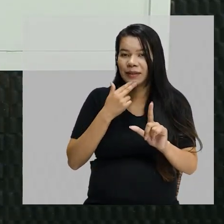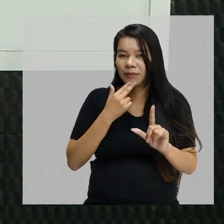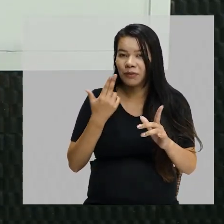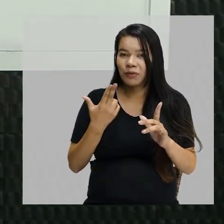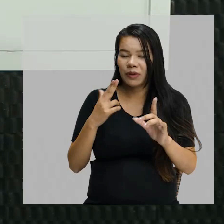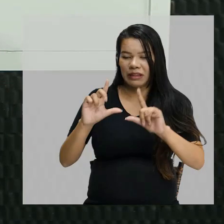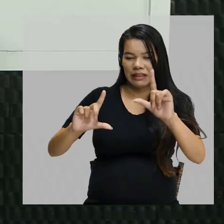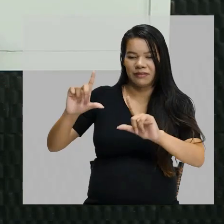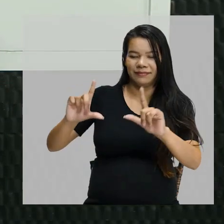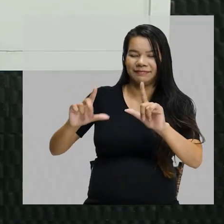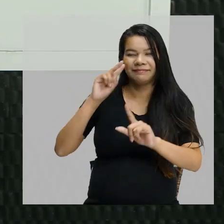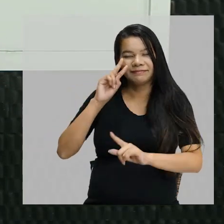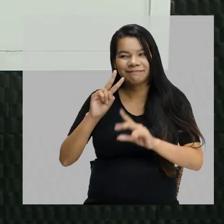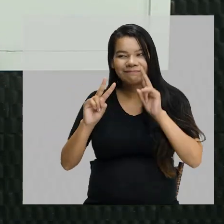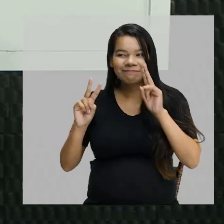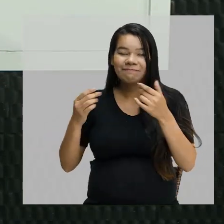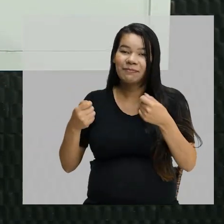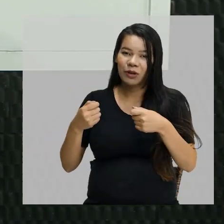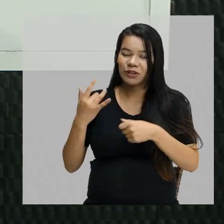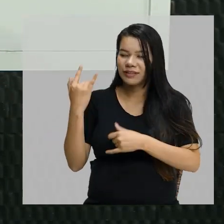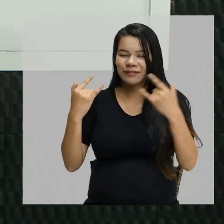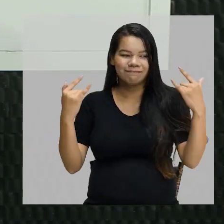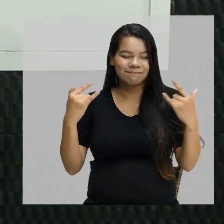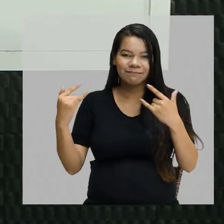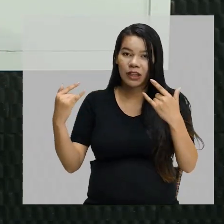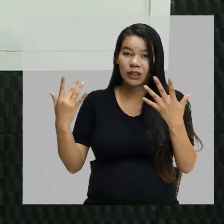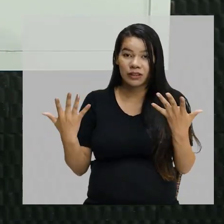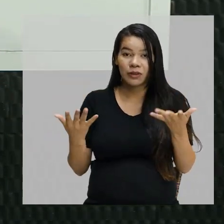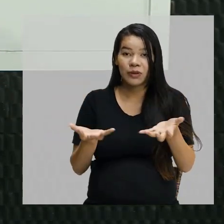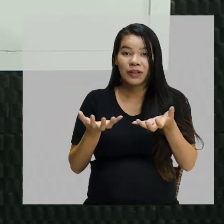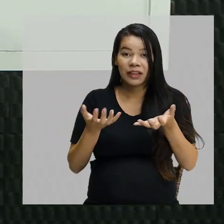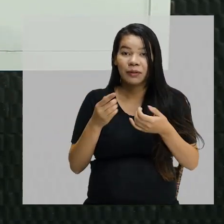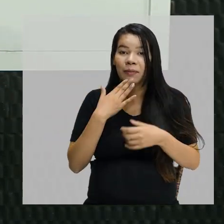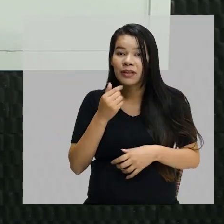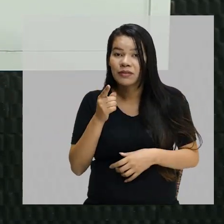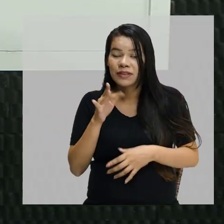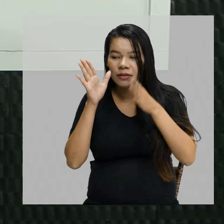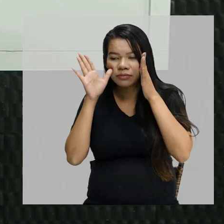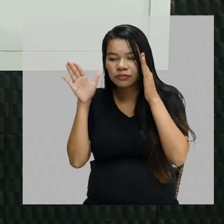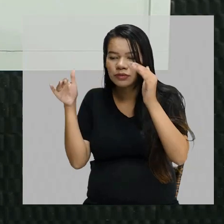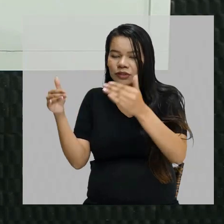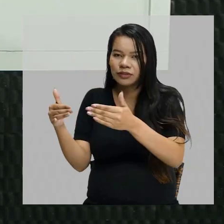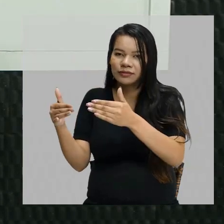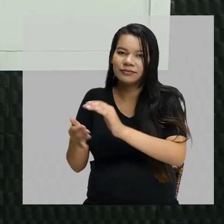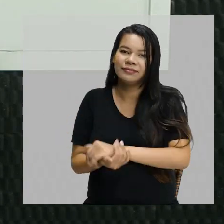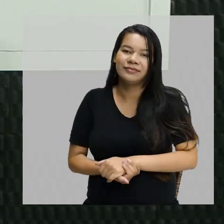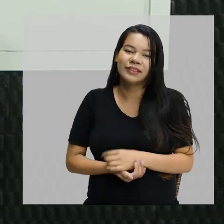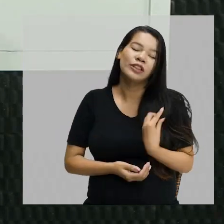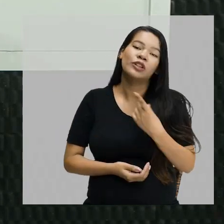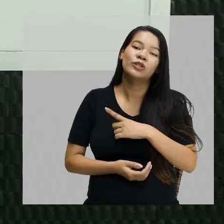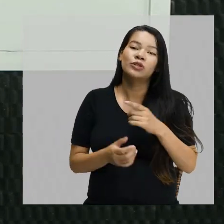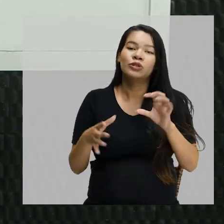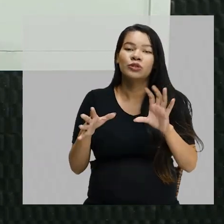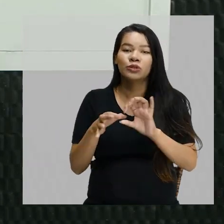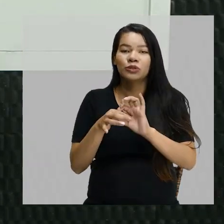conto aí com a tua autonomia dentro do teu processo de ensino-aprendizagem fazendo a sua parte eu faço a minha aqui tu faz a tua e todo mundo fica